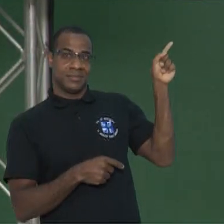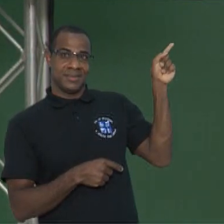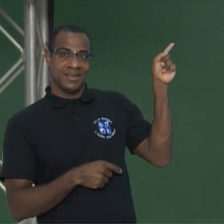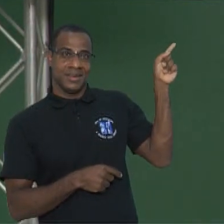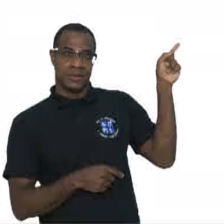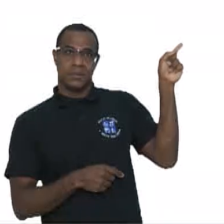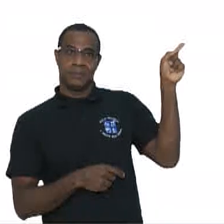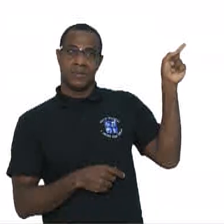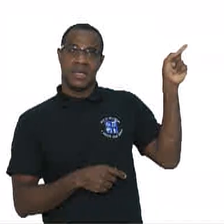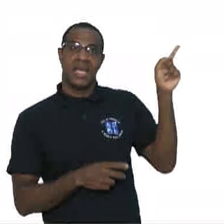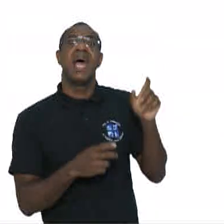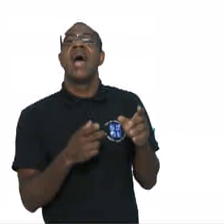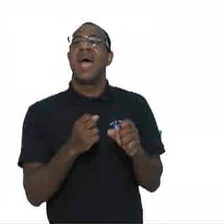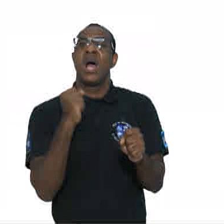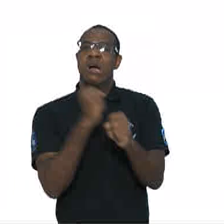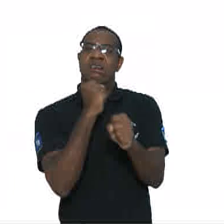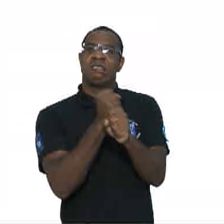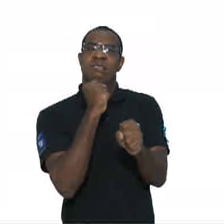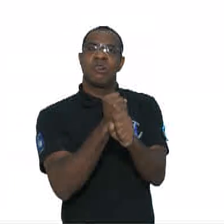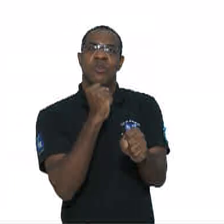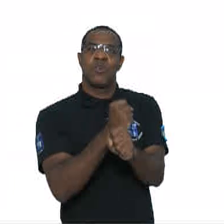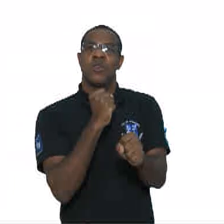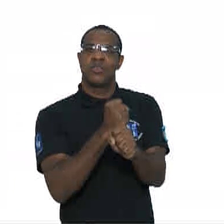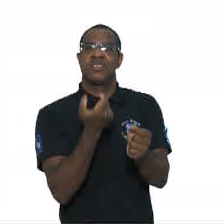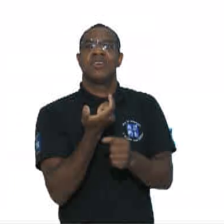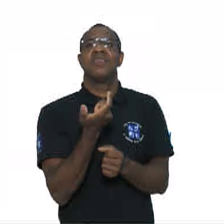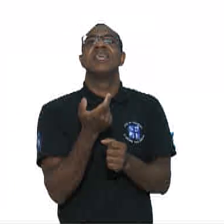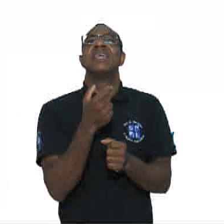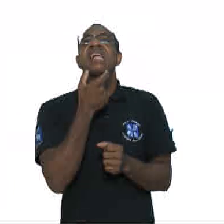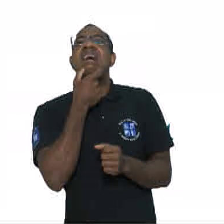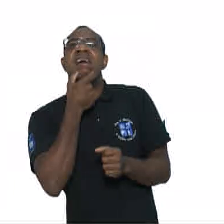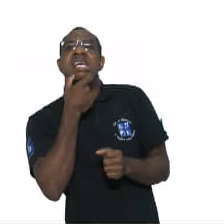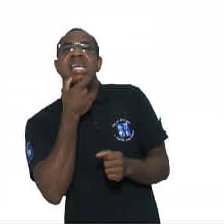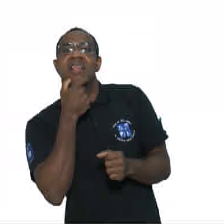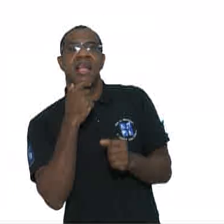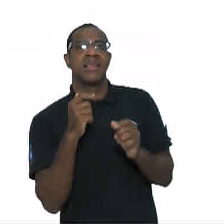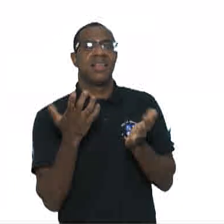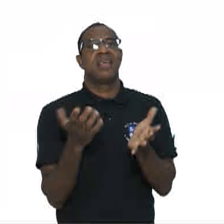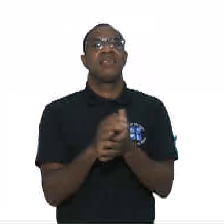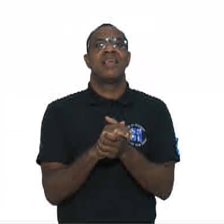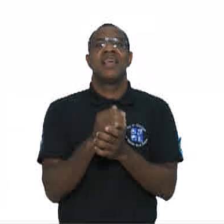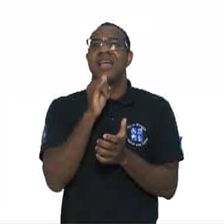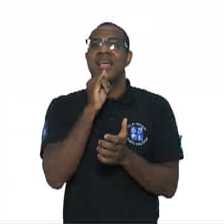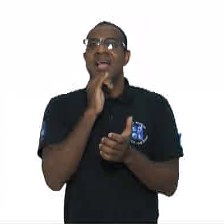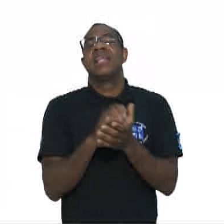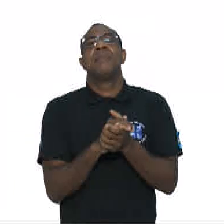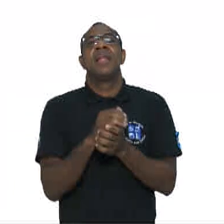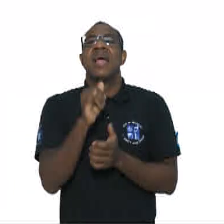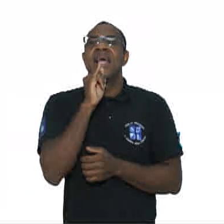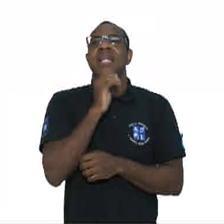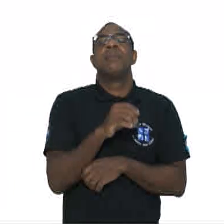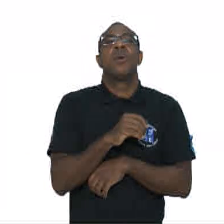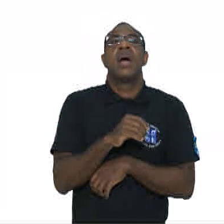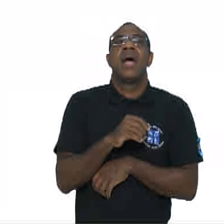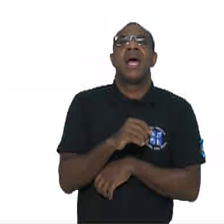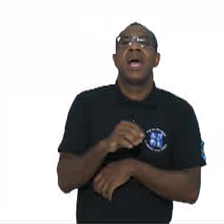das construções ali inglesas, né? A semelhança do nome de Londres com Londrina não é